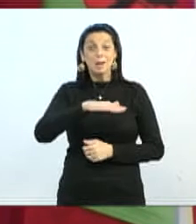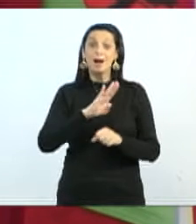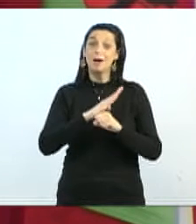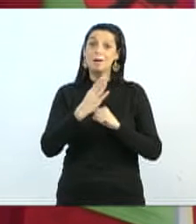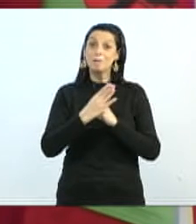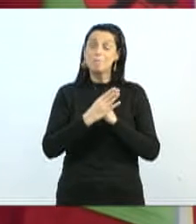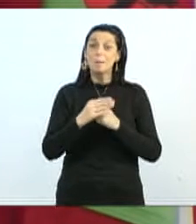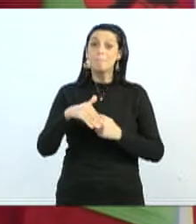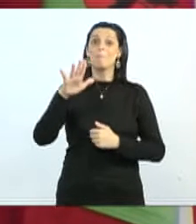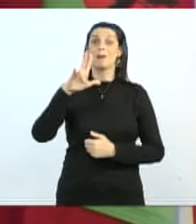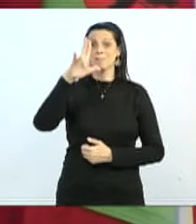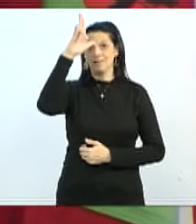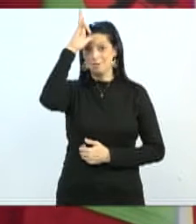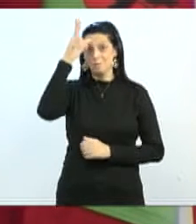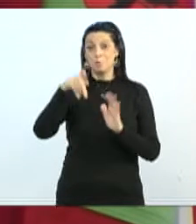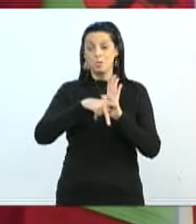estado.